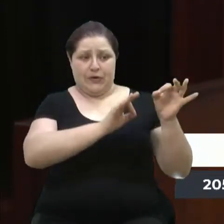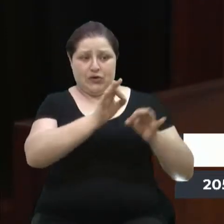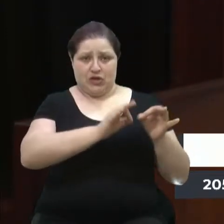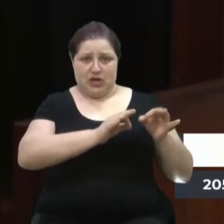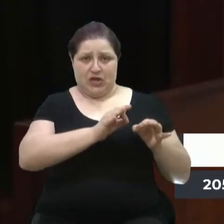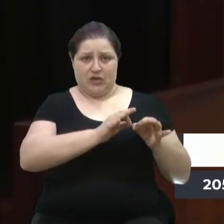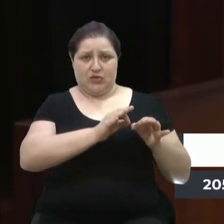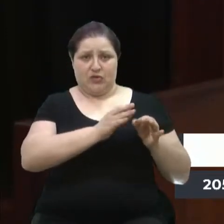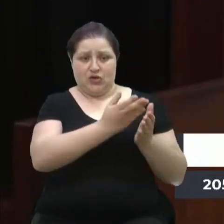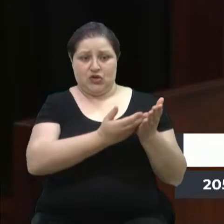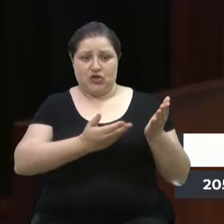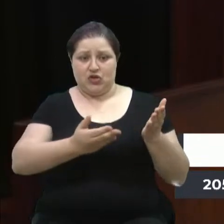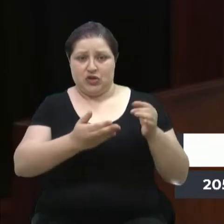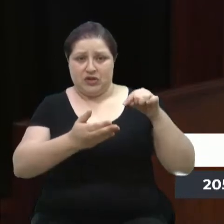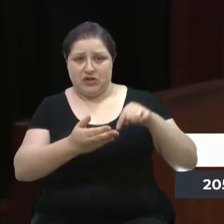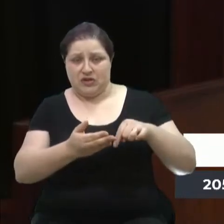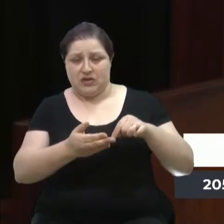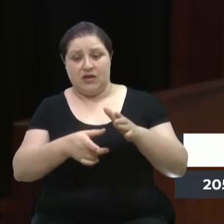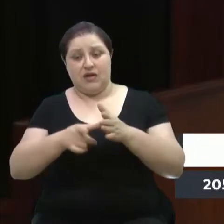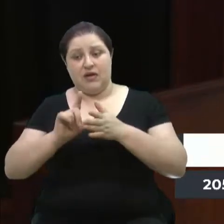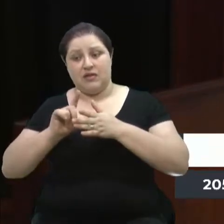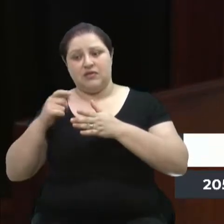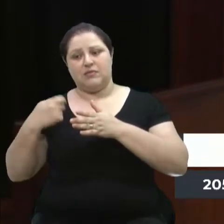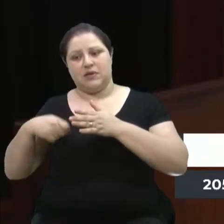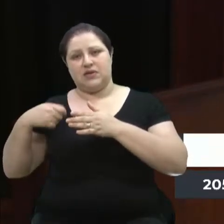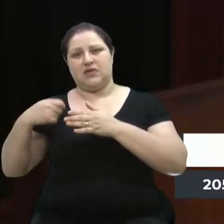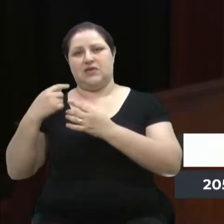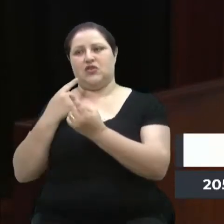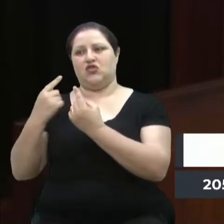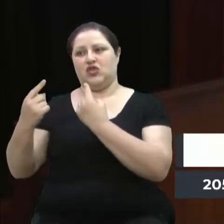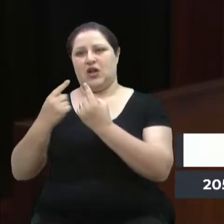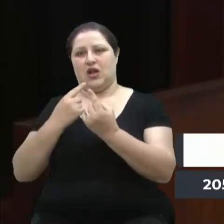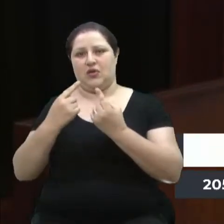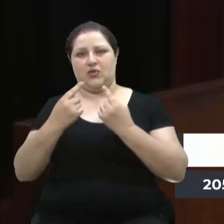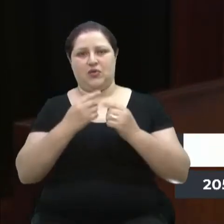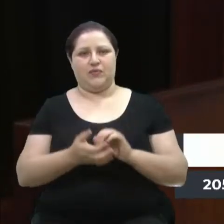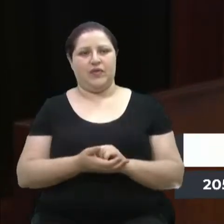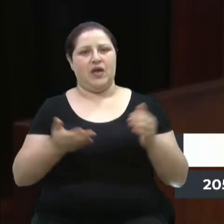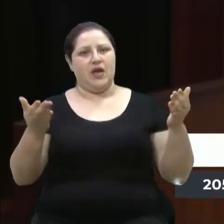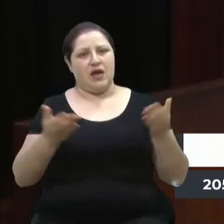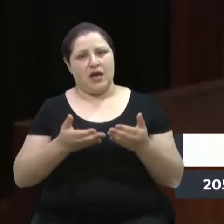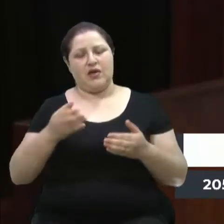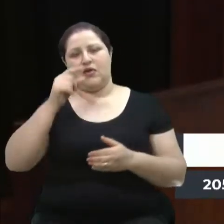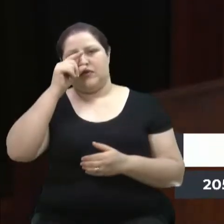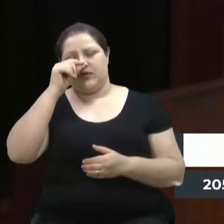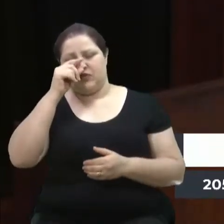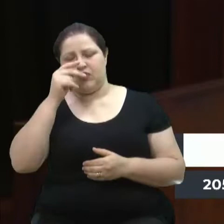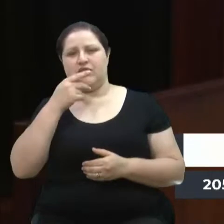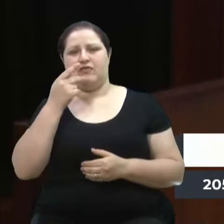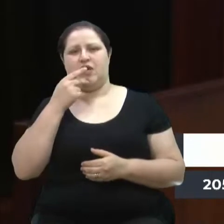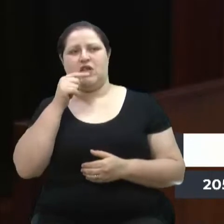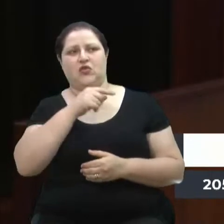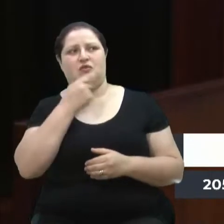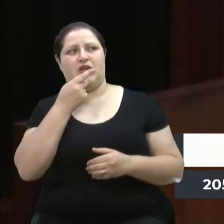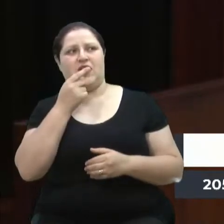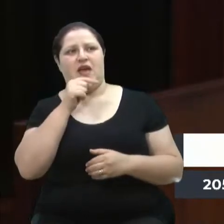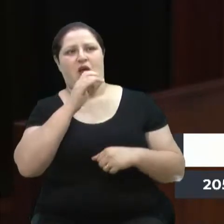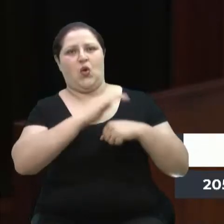que tivesse o diálogo e não teve agora Vereador para tirar seu tá botando a culpa no prefeito de noite foi construída eu sei que o